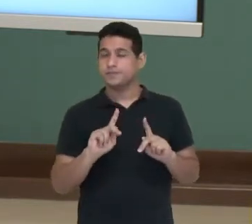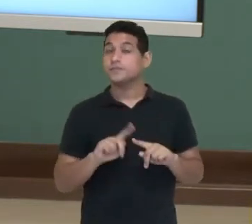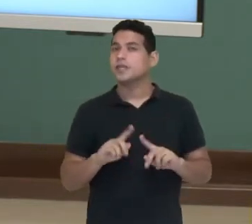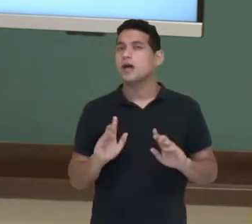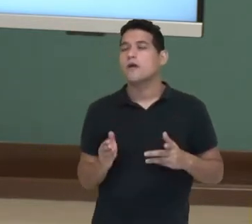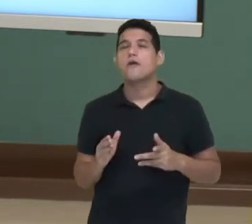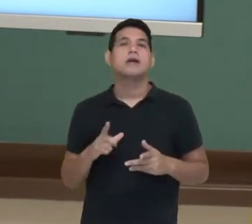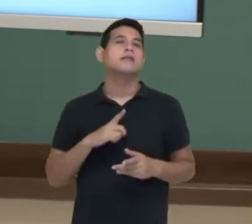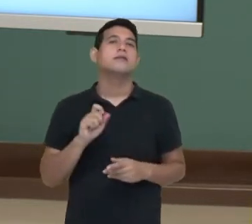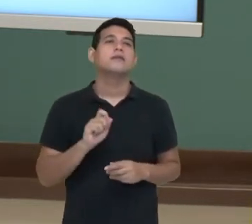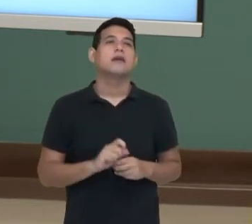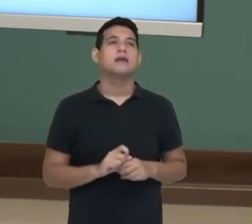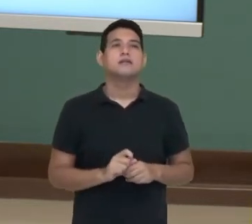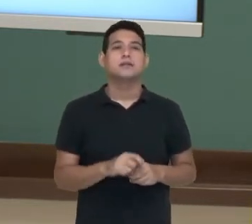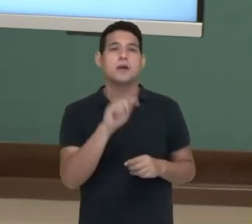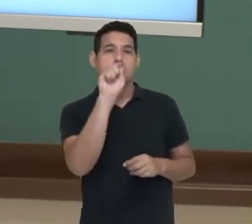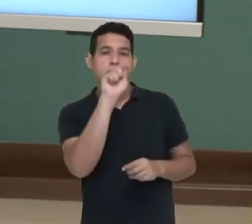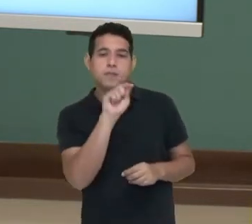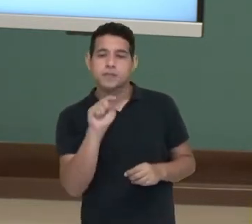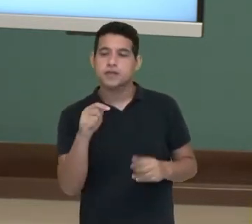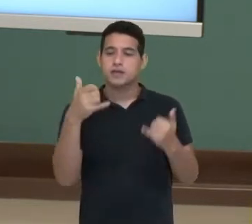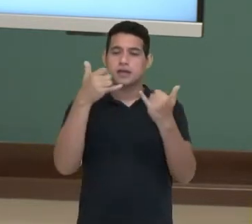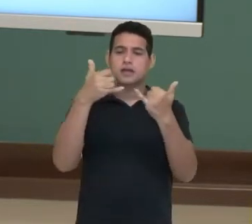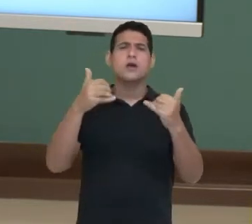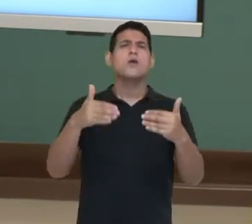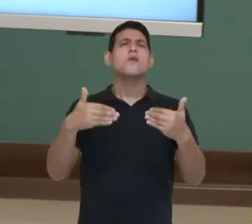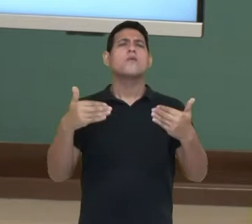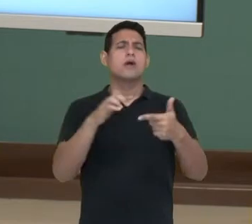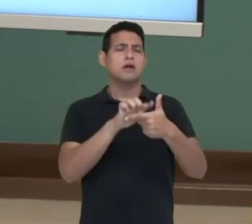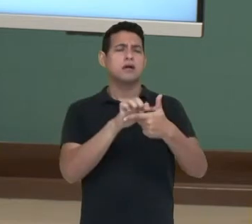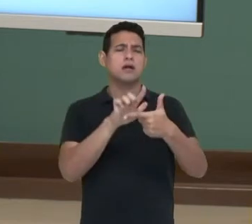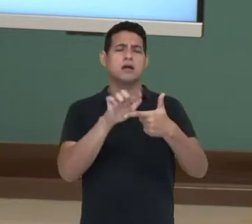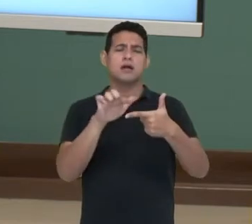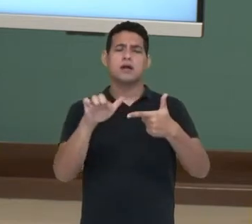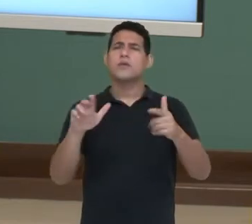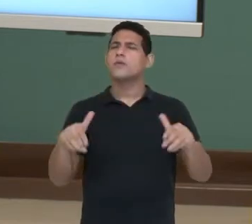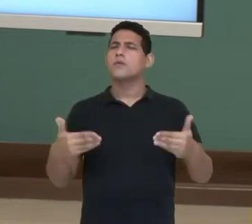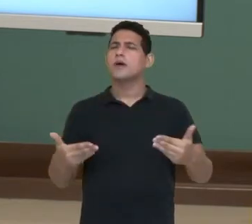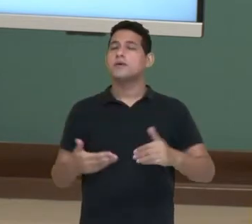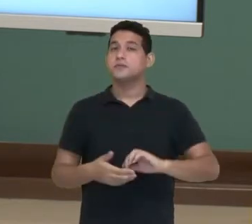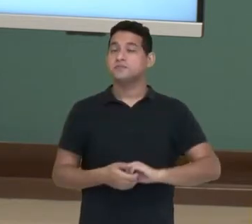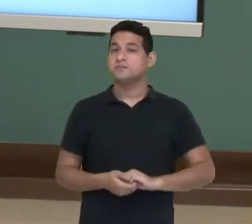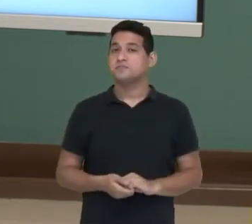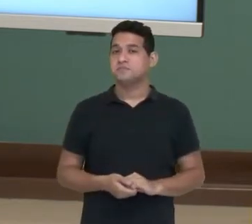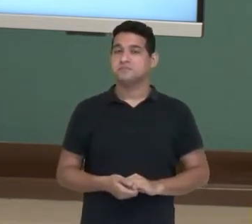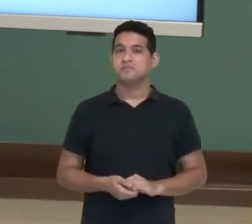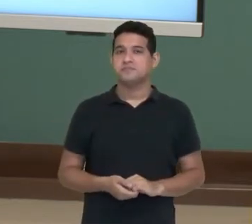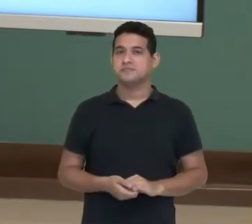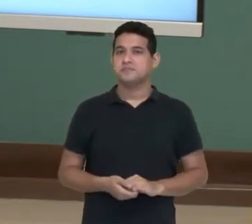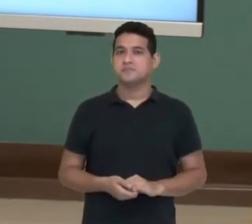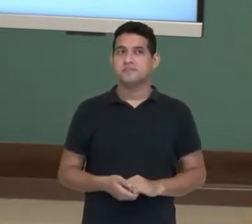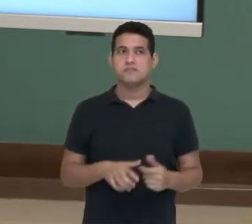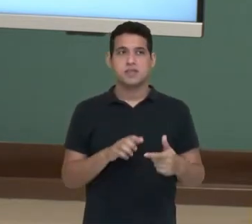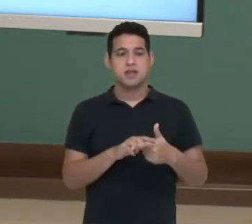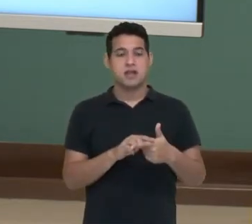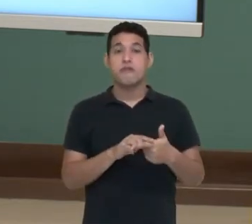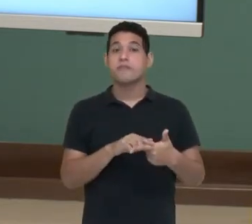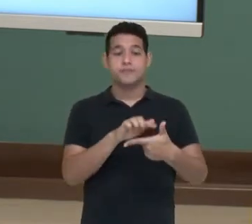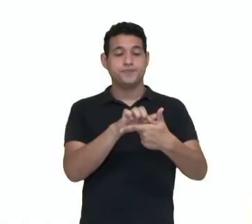agora aqui nós temos esses pontos alinhados. Qual será o gráfico dessa função afim, hein? O gráfico é